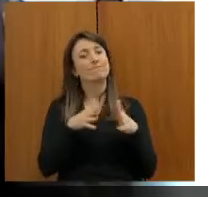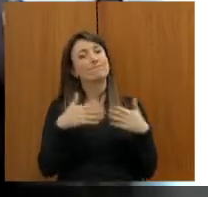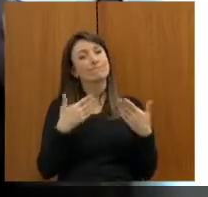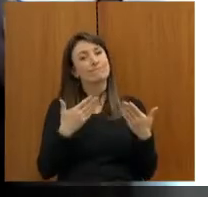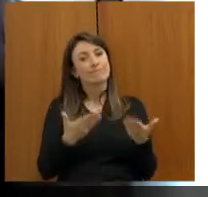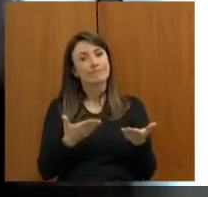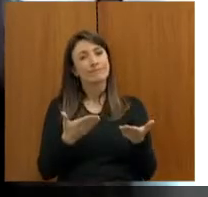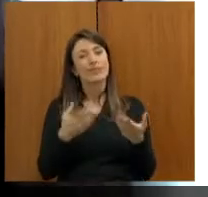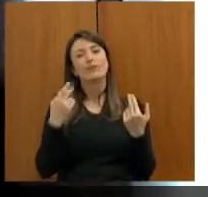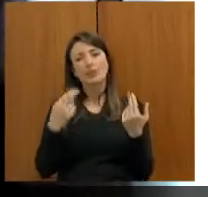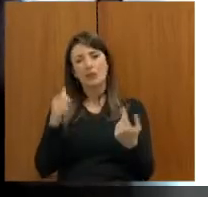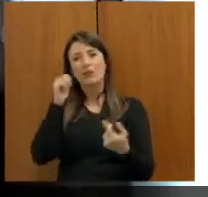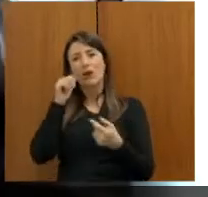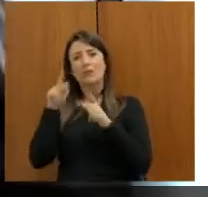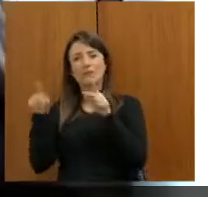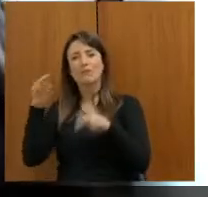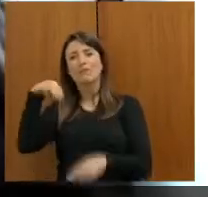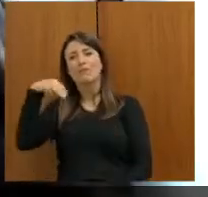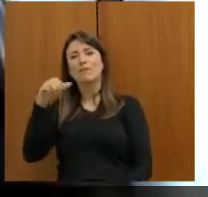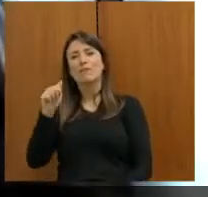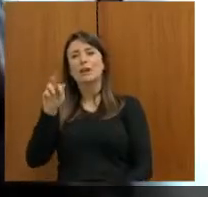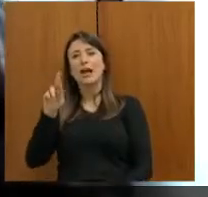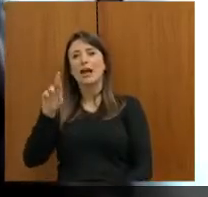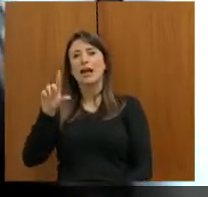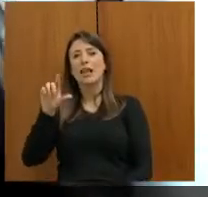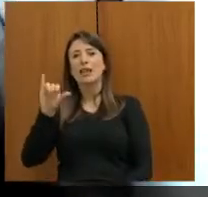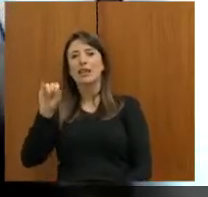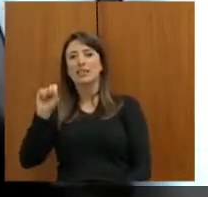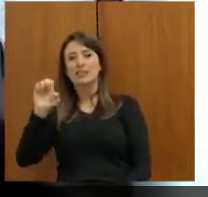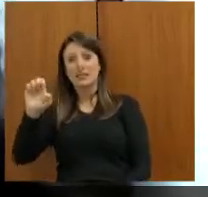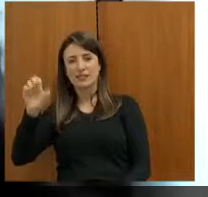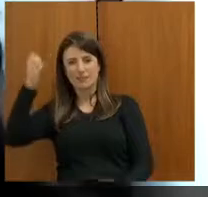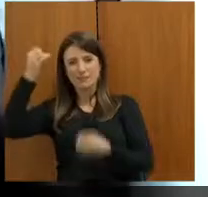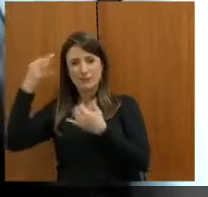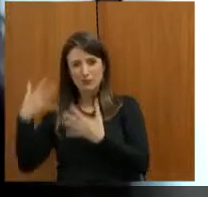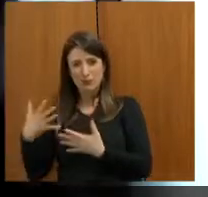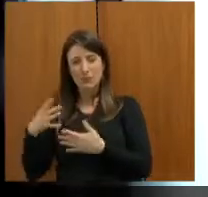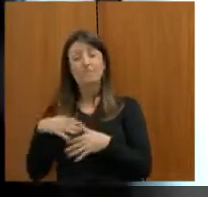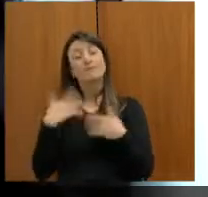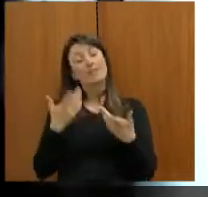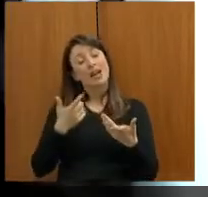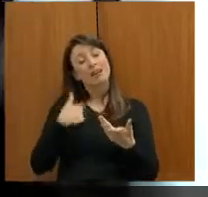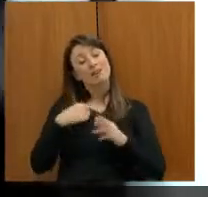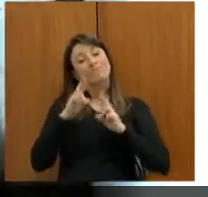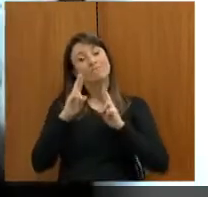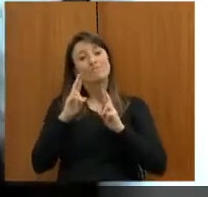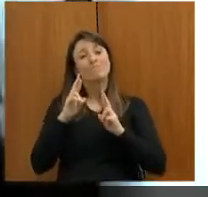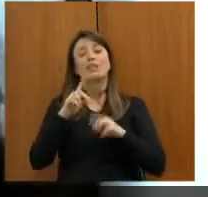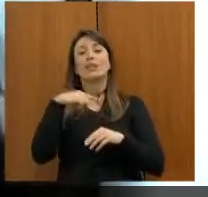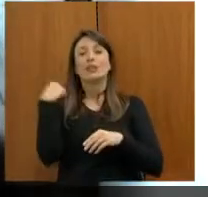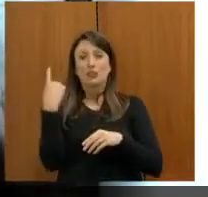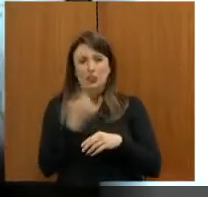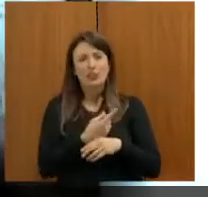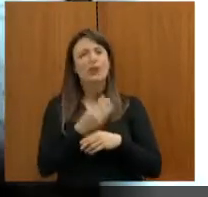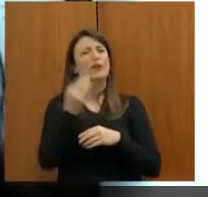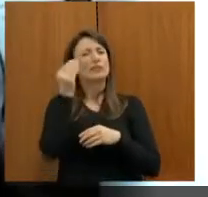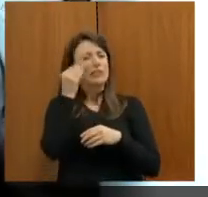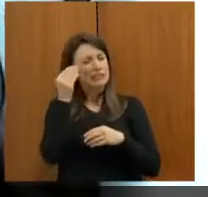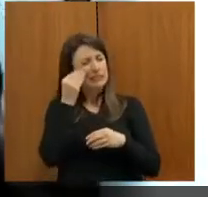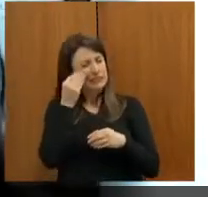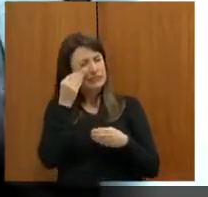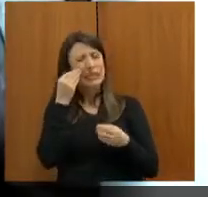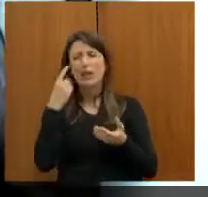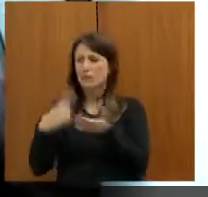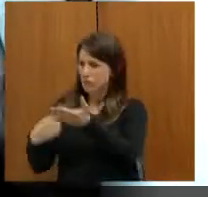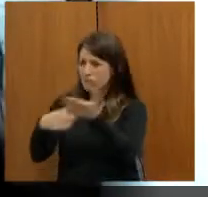mesma maneira que a professora Marlise colocou né então eu espero que nós consigamos através dessa força-tarefa de nos unimos